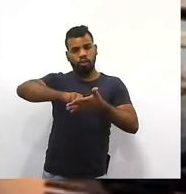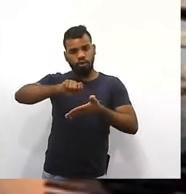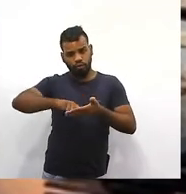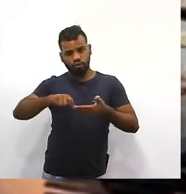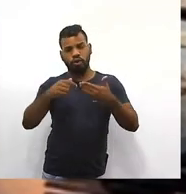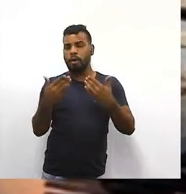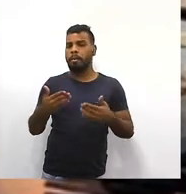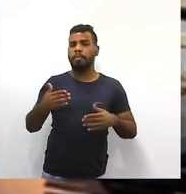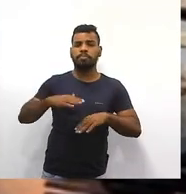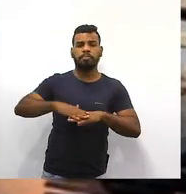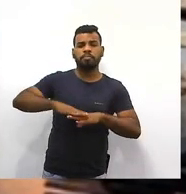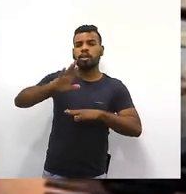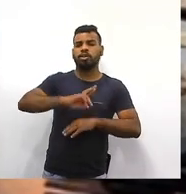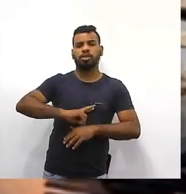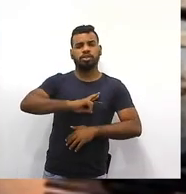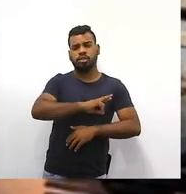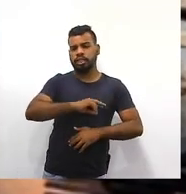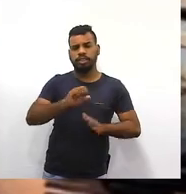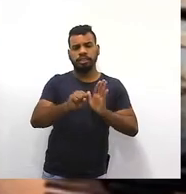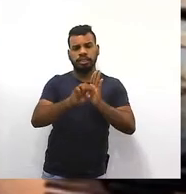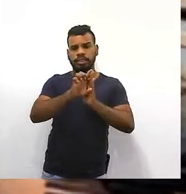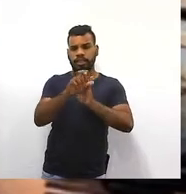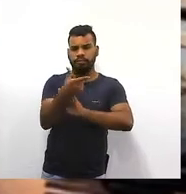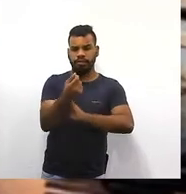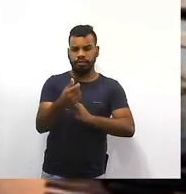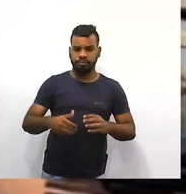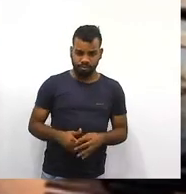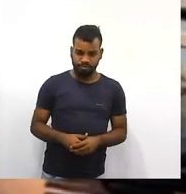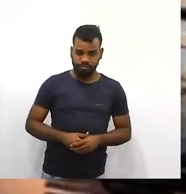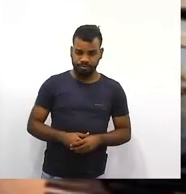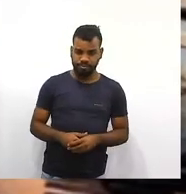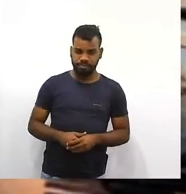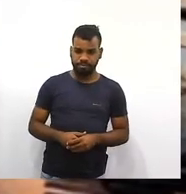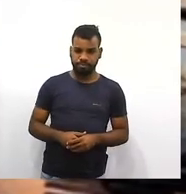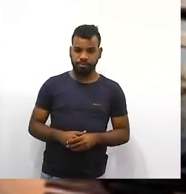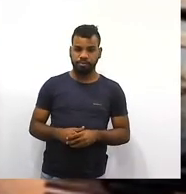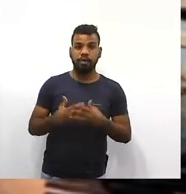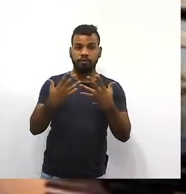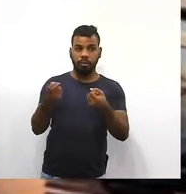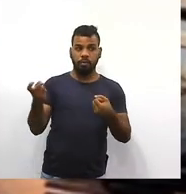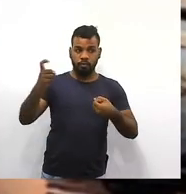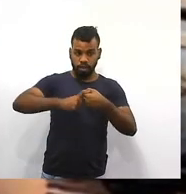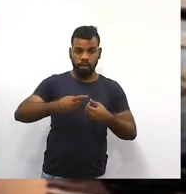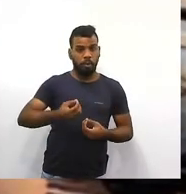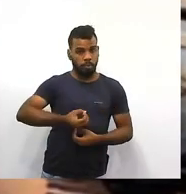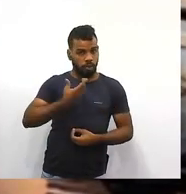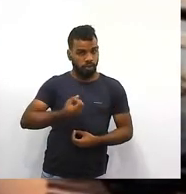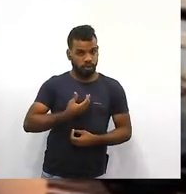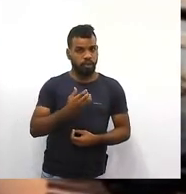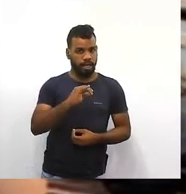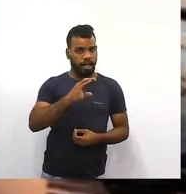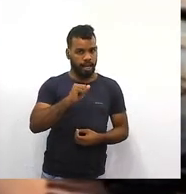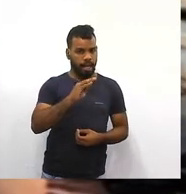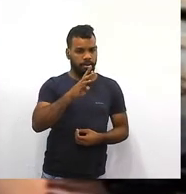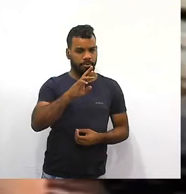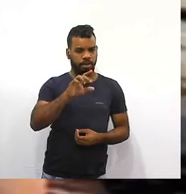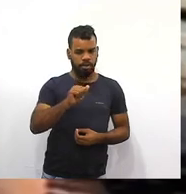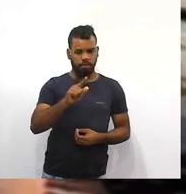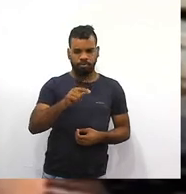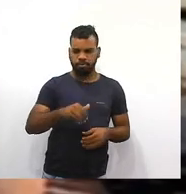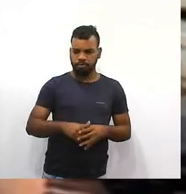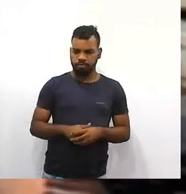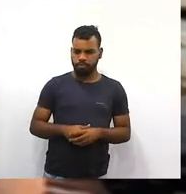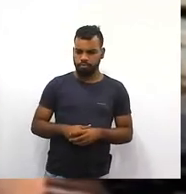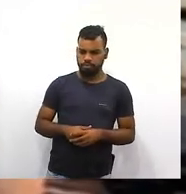maior romancista do século XX. Vamos voltar para Cabral? Vamos voltar para a poesia de João Cabral de Melo Neto? Então, nós